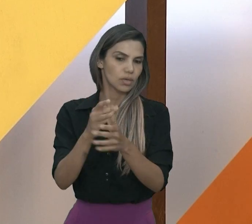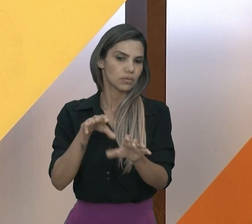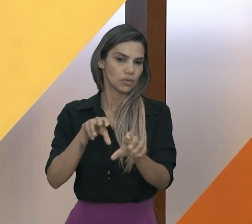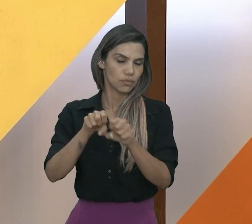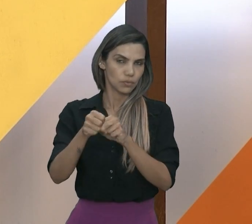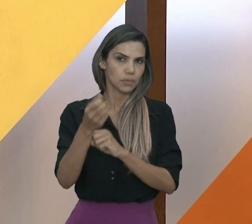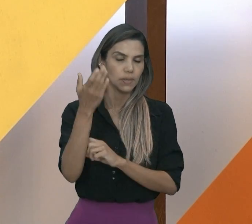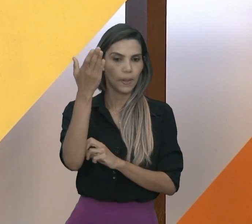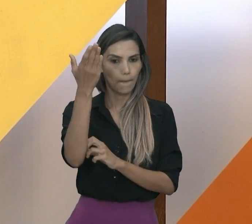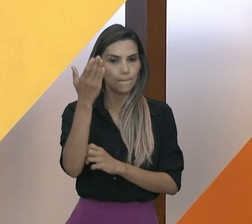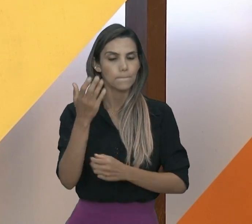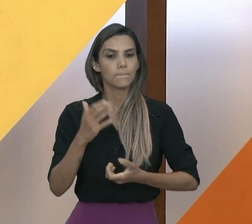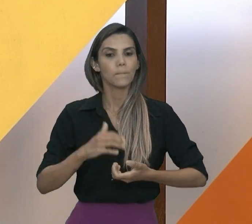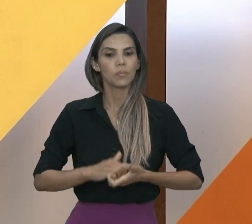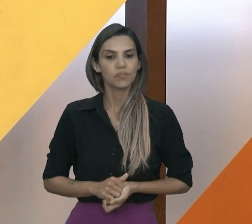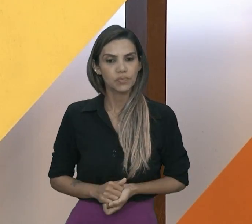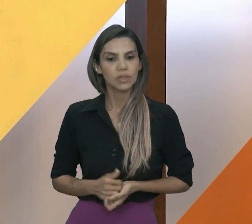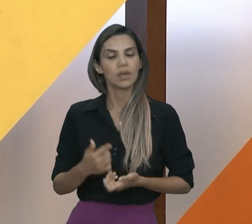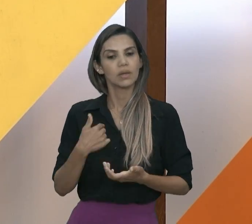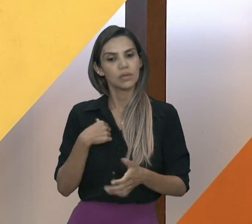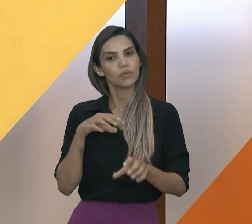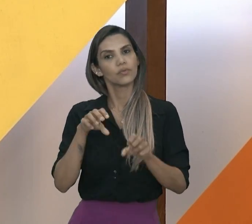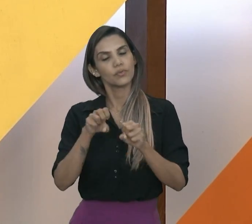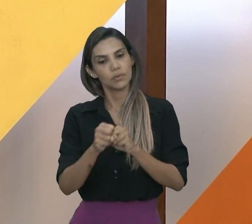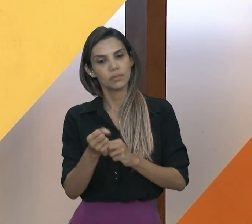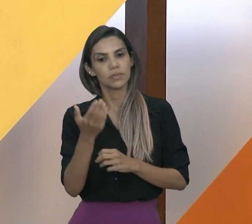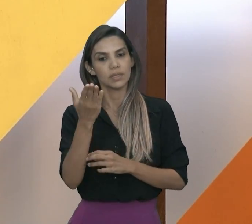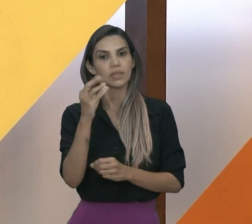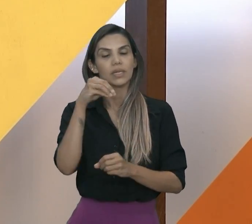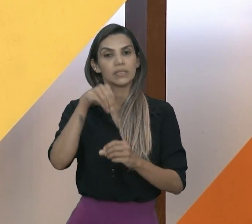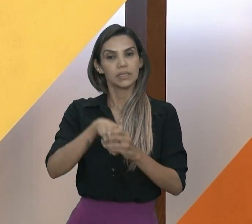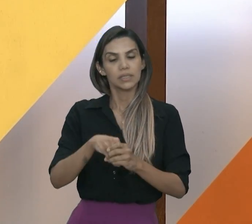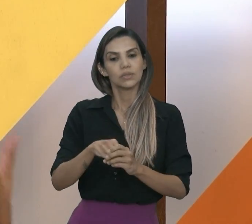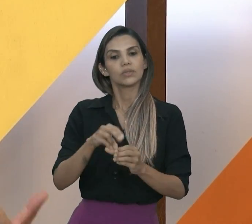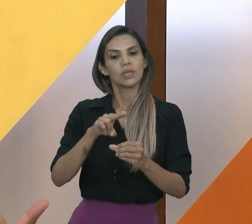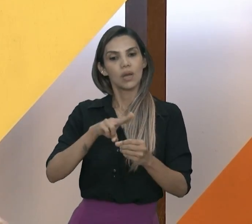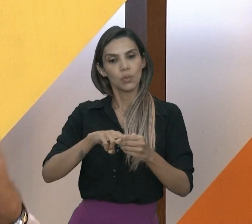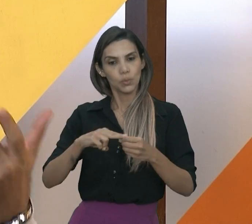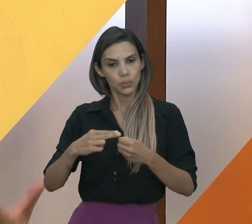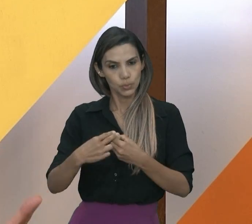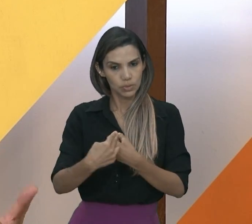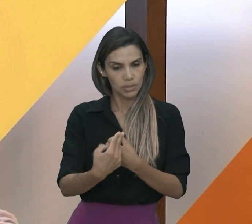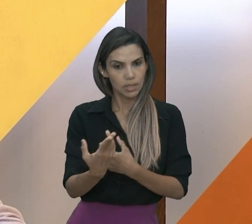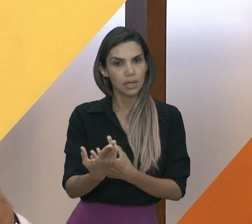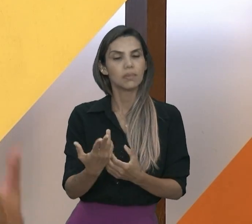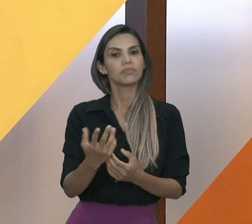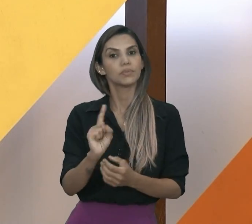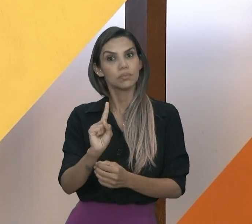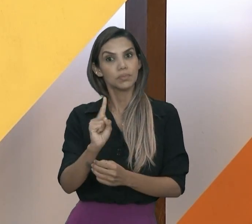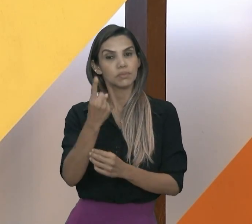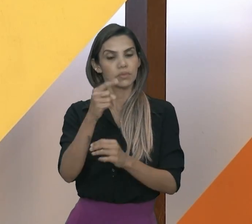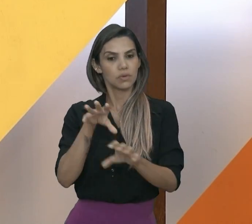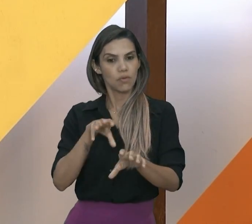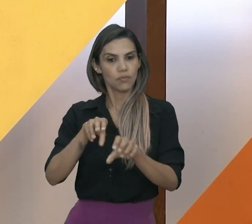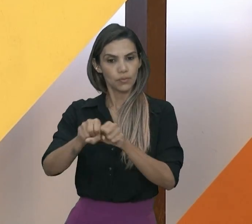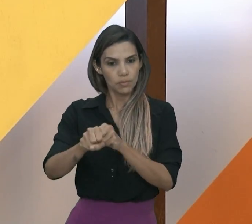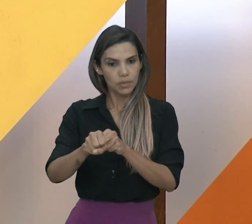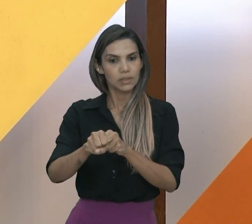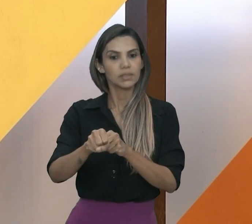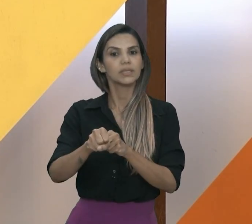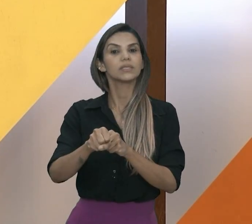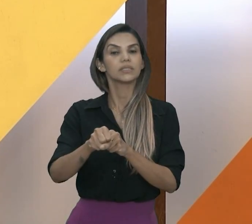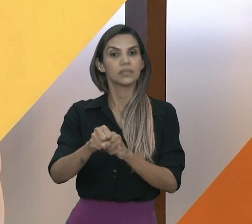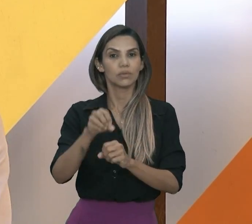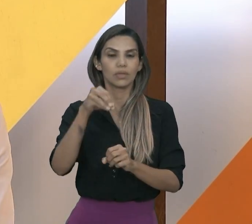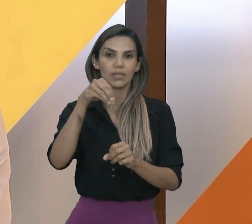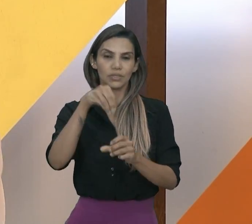Paulo. Fiz a minha formação na Unicamp, né? A primeira graduação foi na Universidade